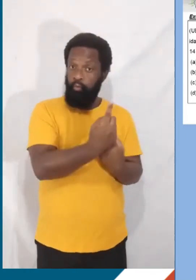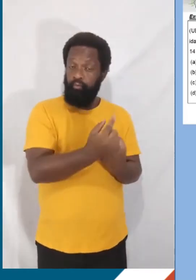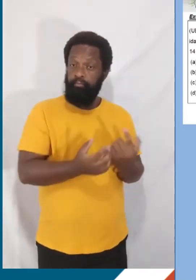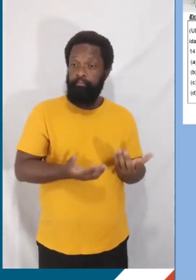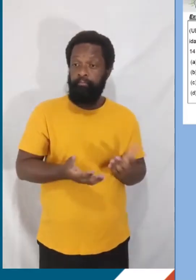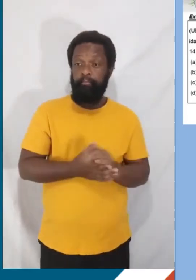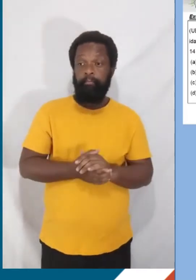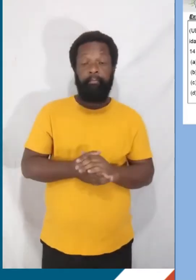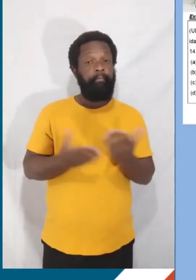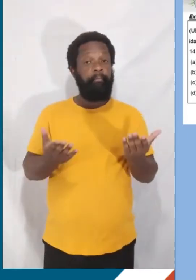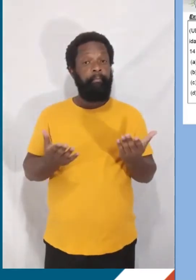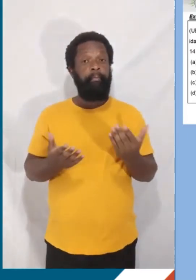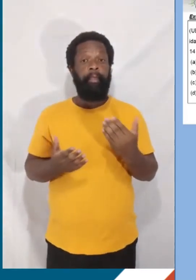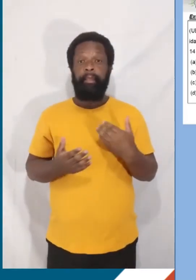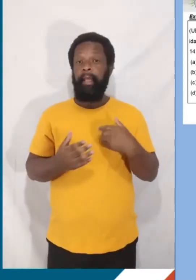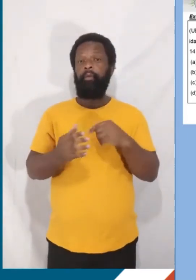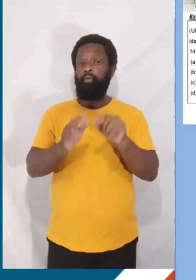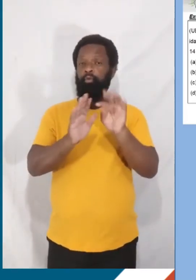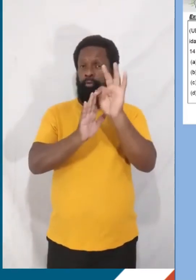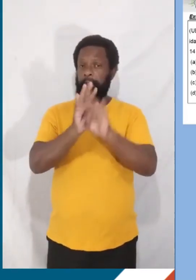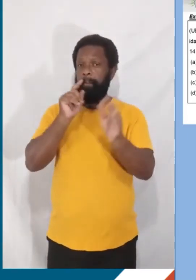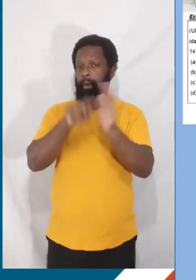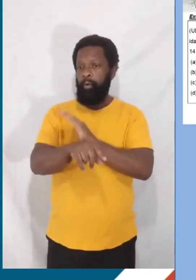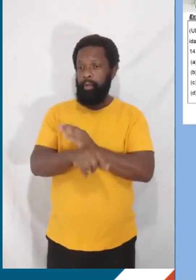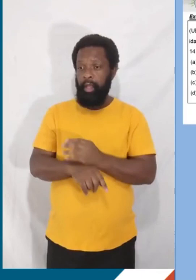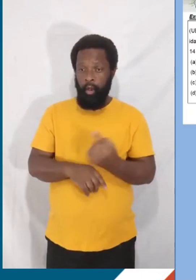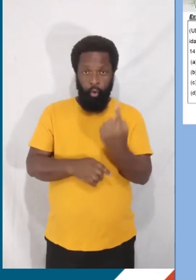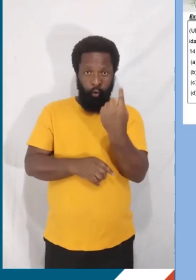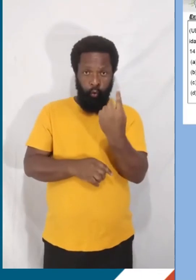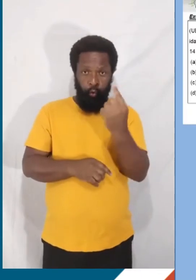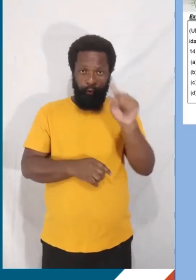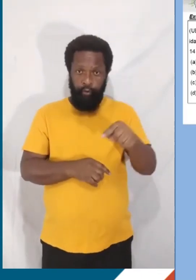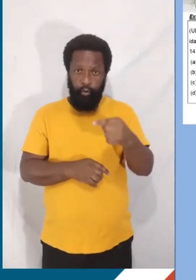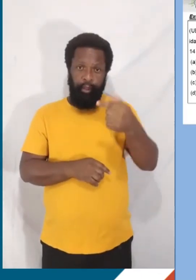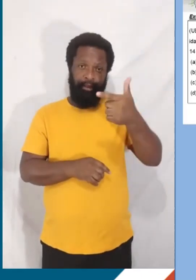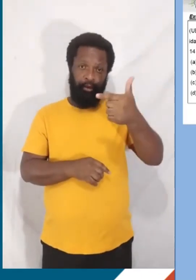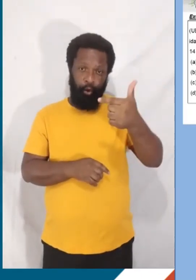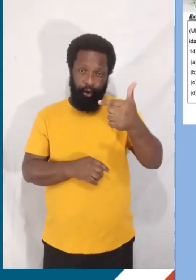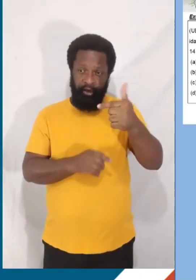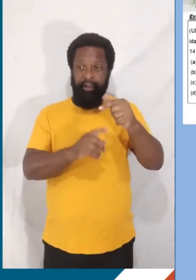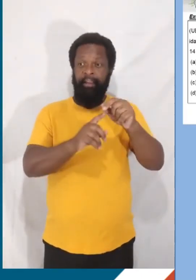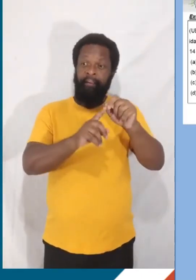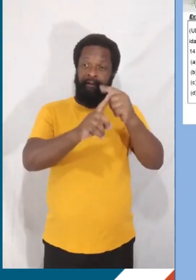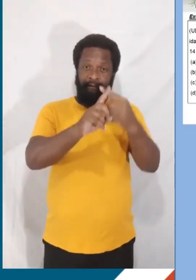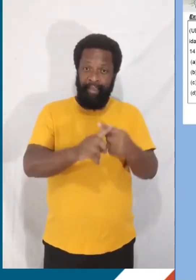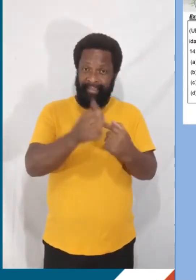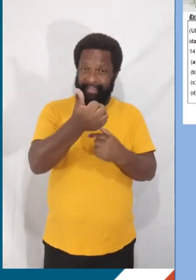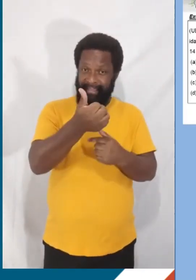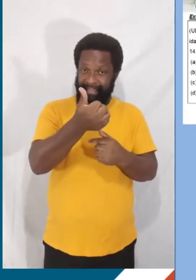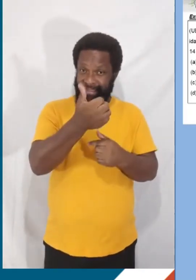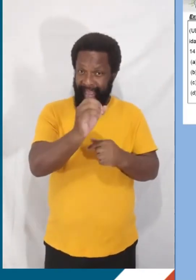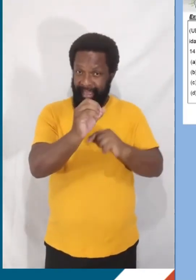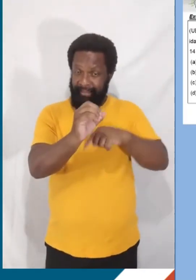ali só aquele átomo de carbono. Então, na questão ele está querendo saber em 1,2 vezes 10 a 12 átomos,